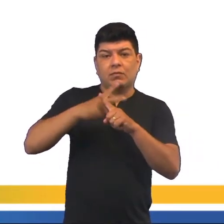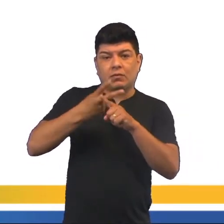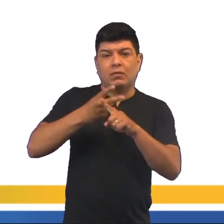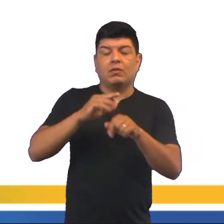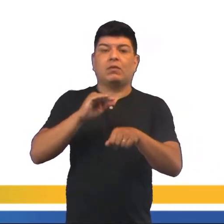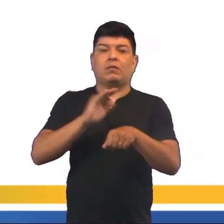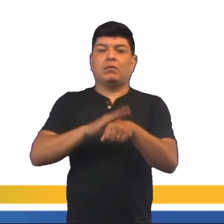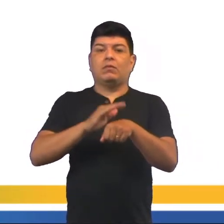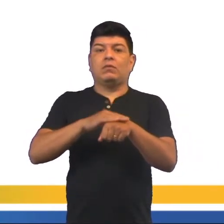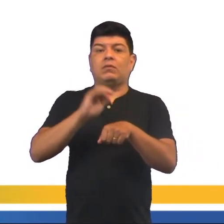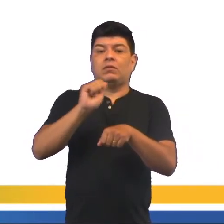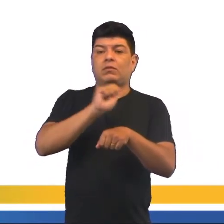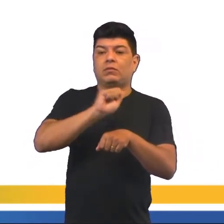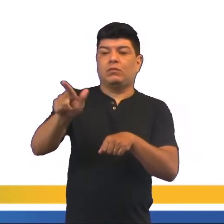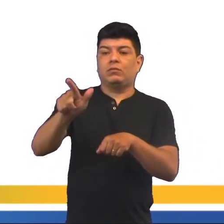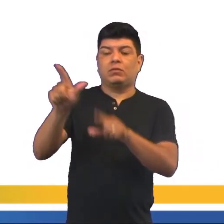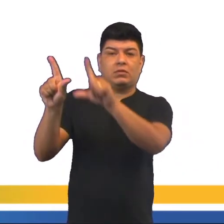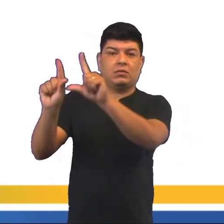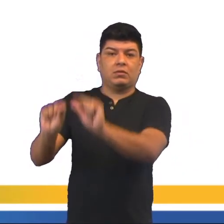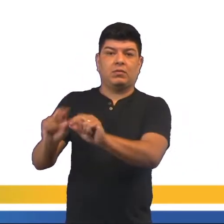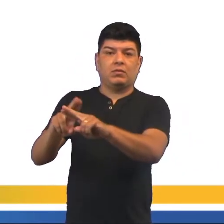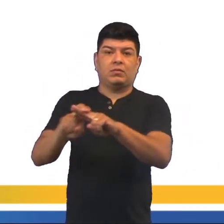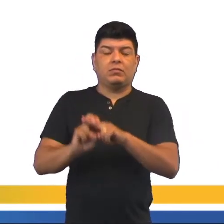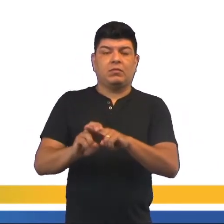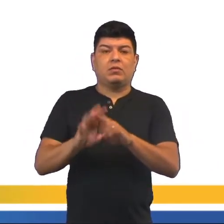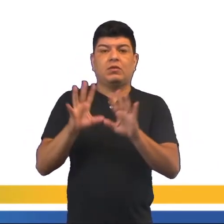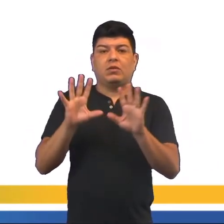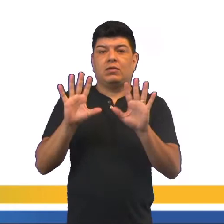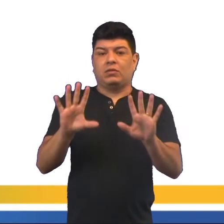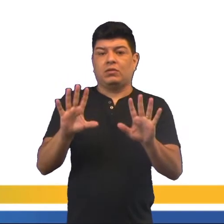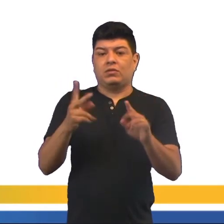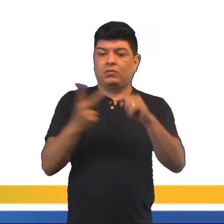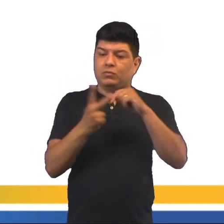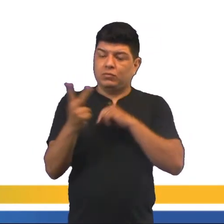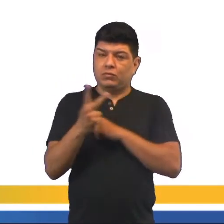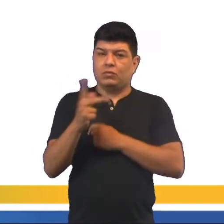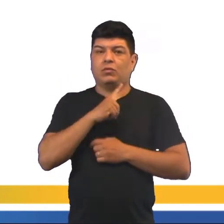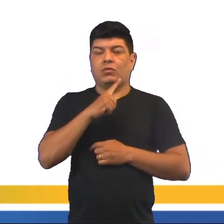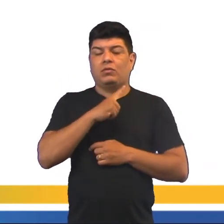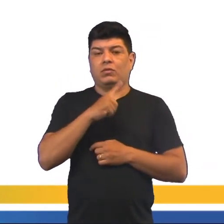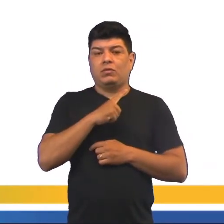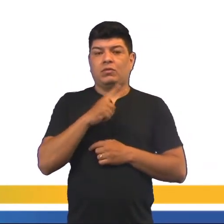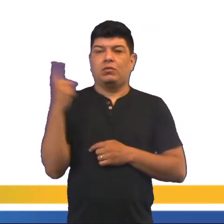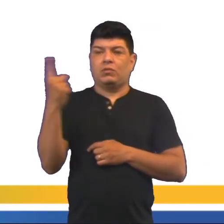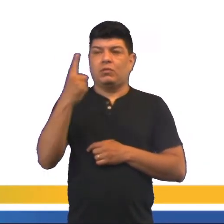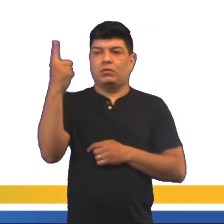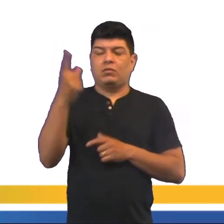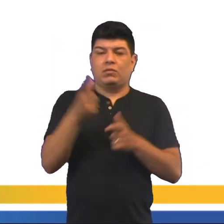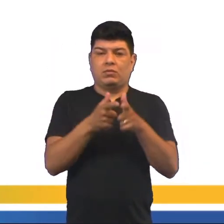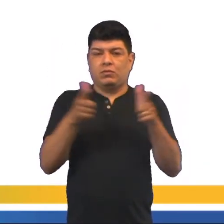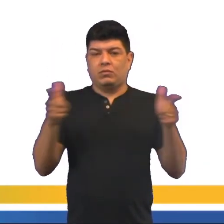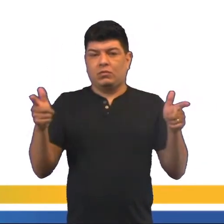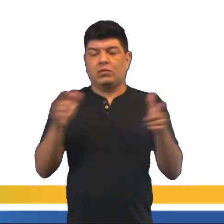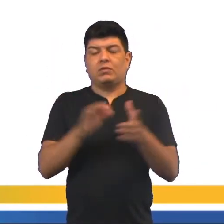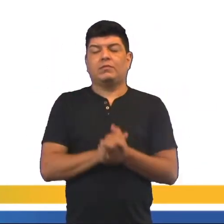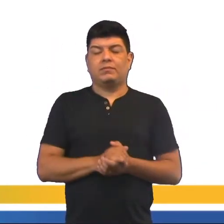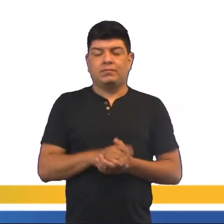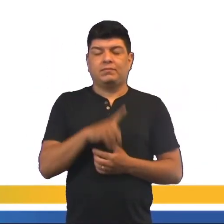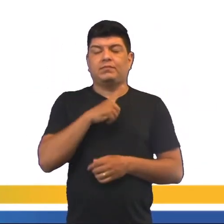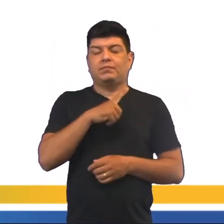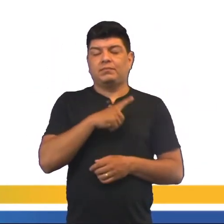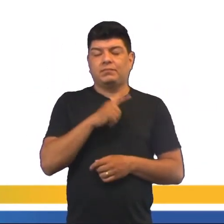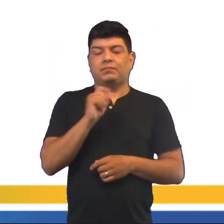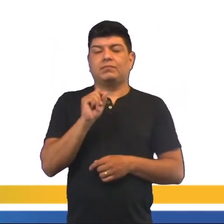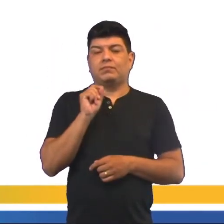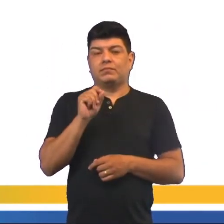tamanho da figura menor. Então, ela, nos dois lados dela, tanto na altura quanto na largura, ela teve